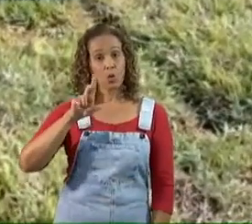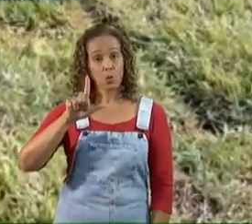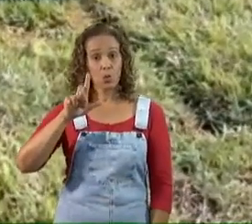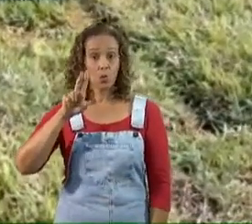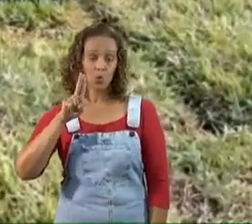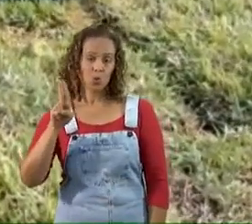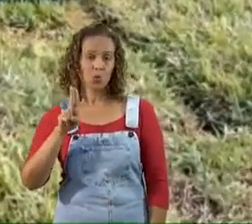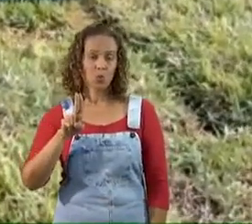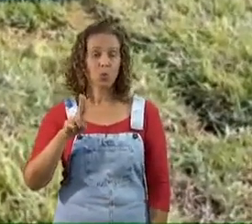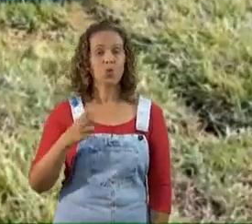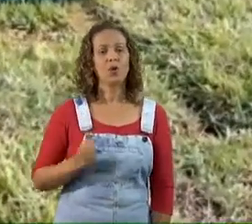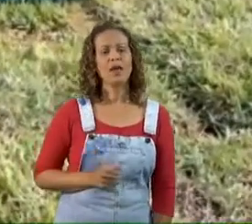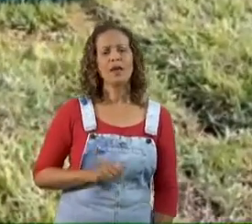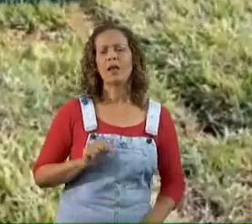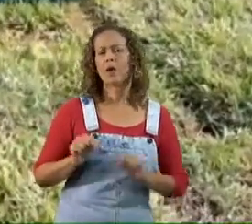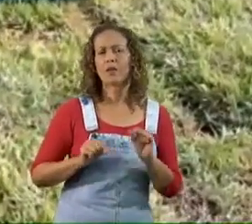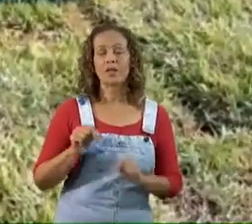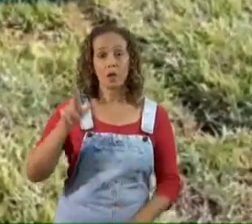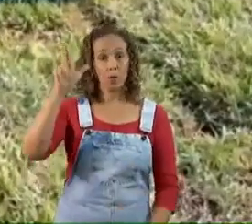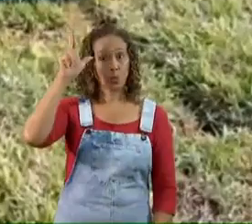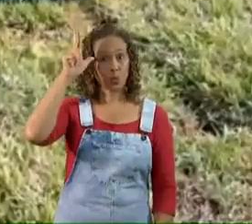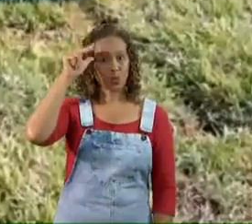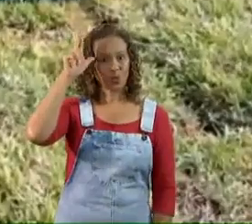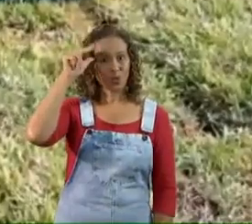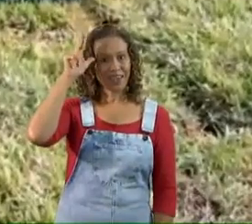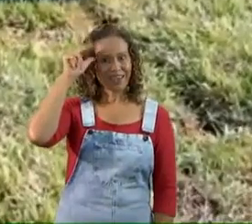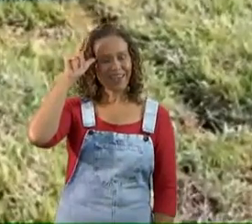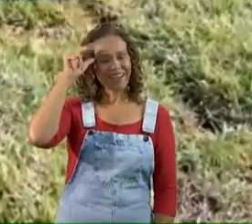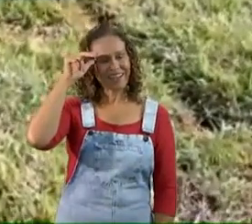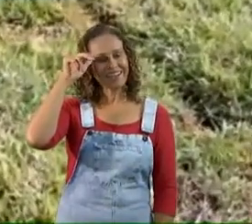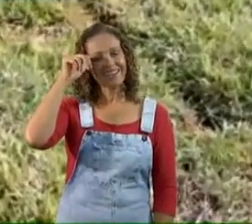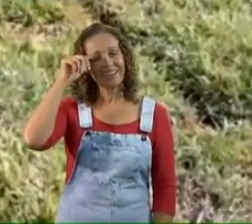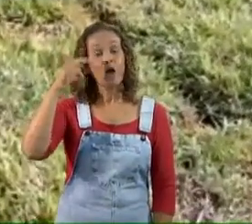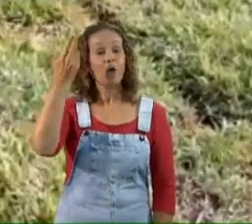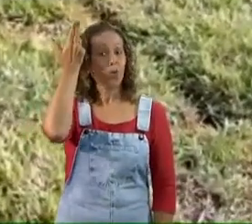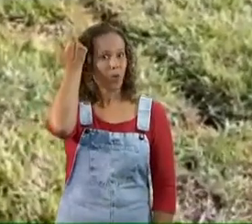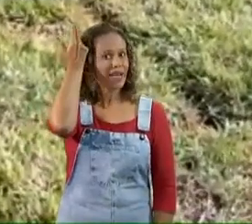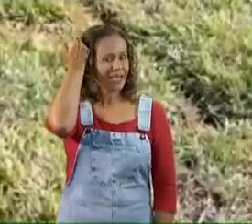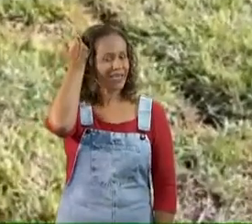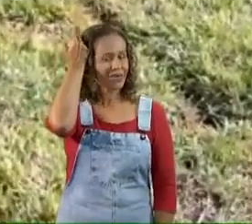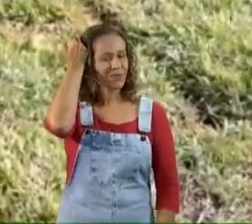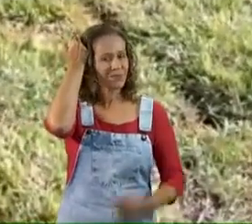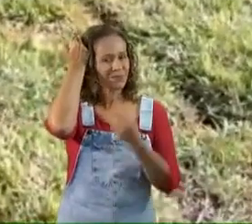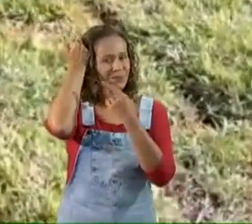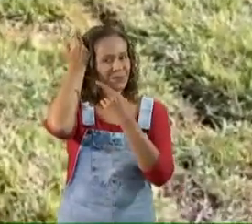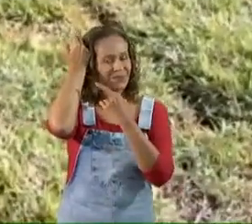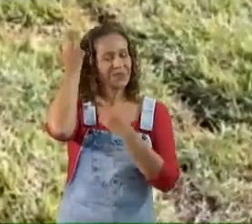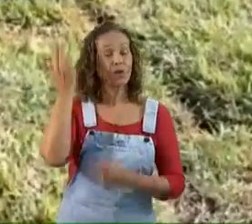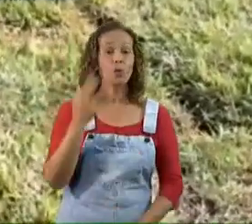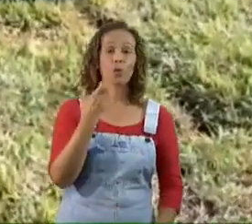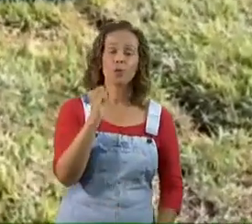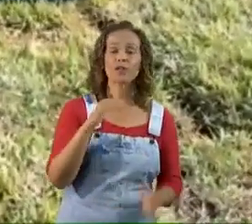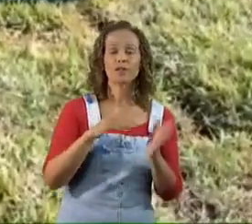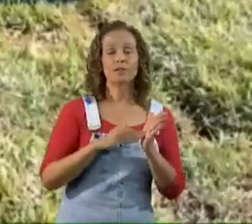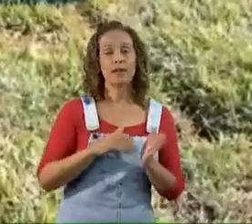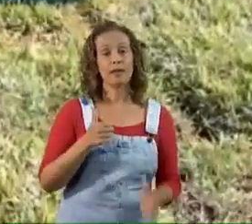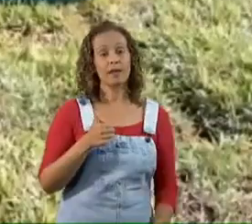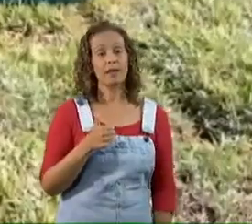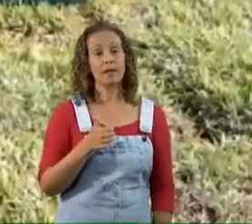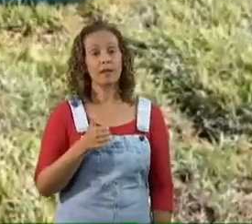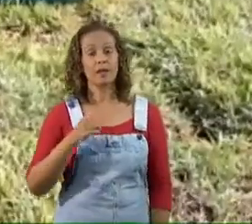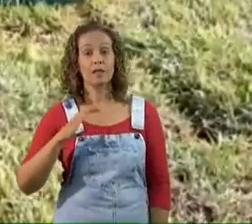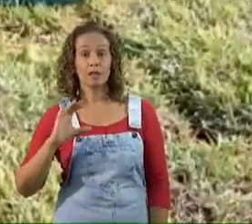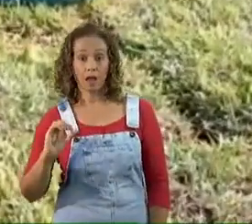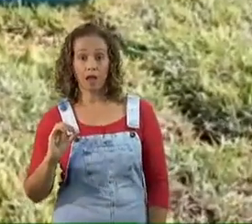nosso coelhinho. O coelhinho é um mamífero e pode viver de 8 a 12 anos. Mas uma curiosidade, o coelho